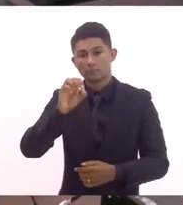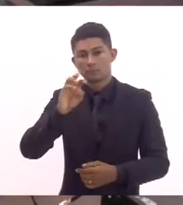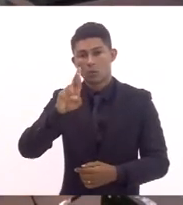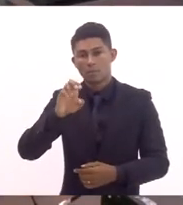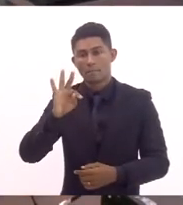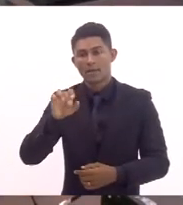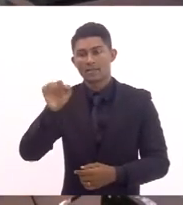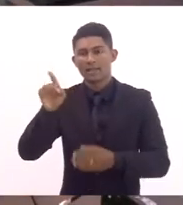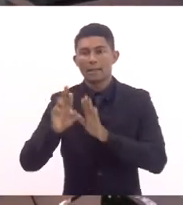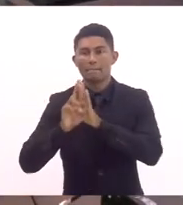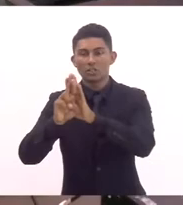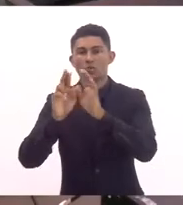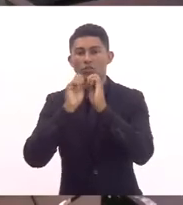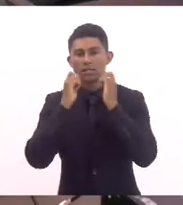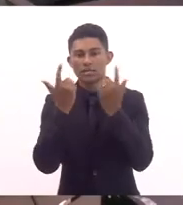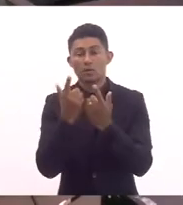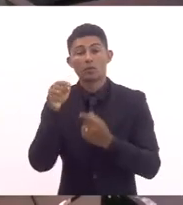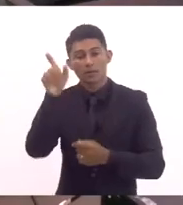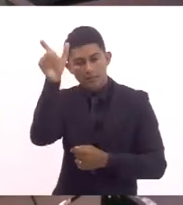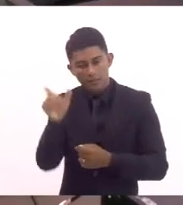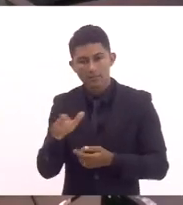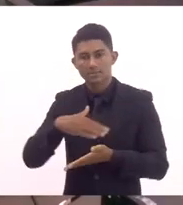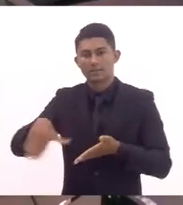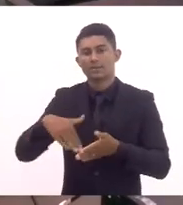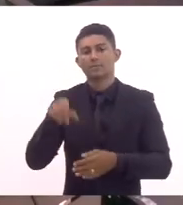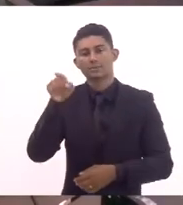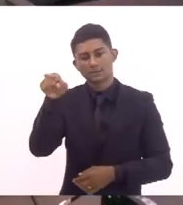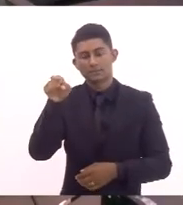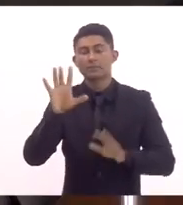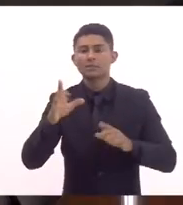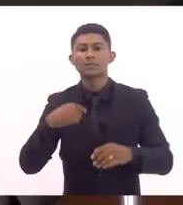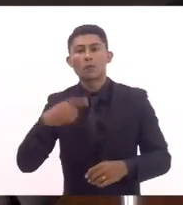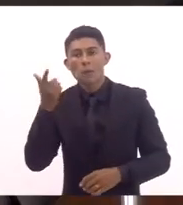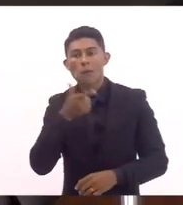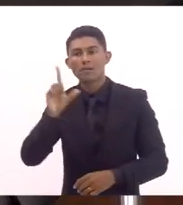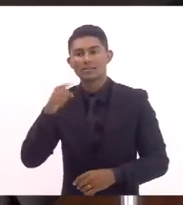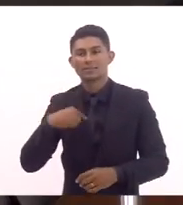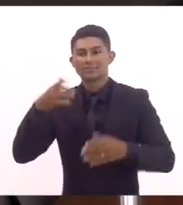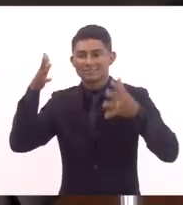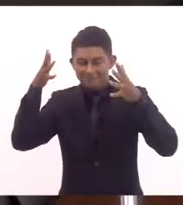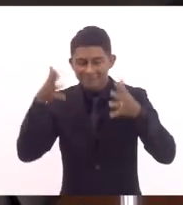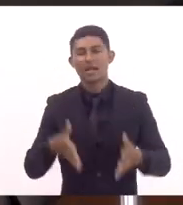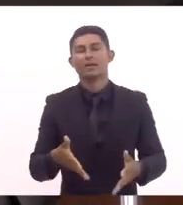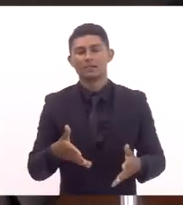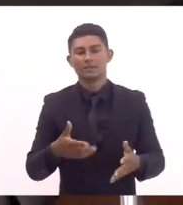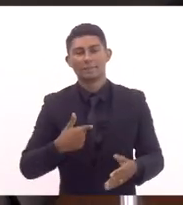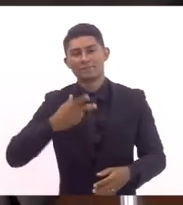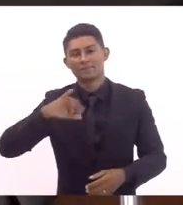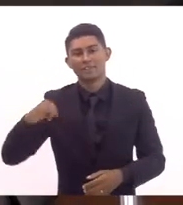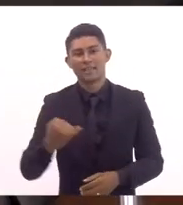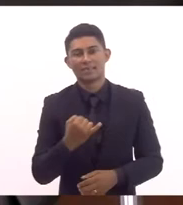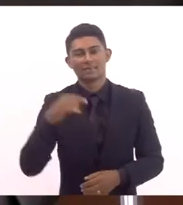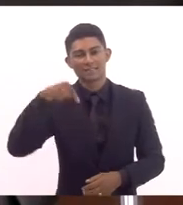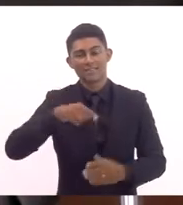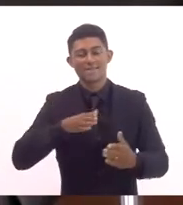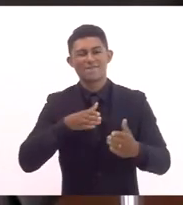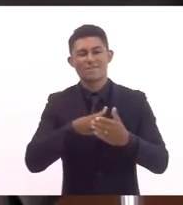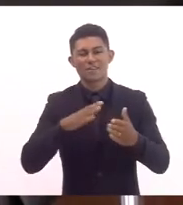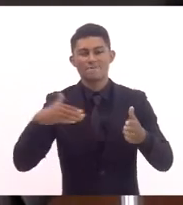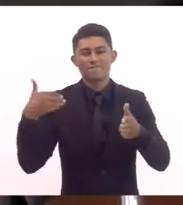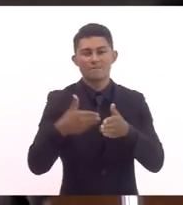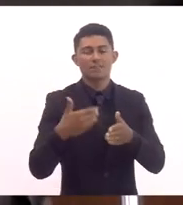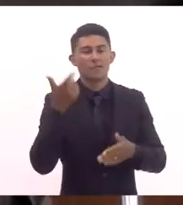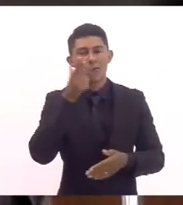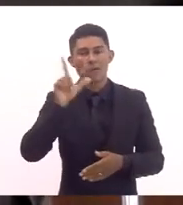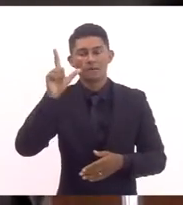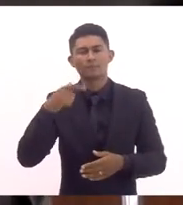Associação super bem ela é uma das nossas secretárias executivas mais conseguir pelo menos chegar aqui para aproveitar um pedacinho final eu